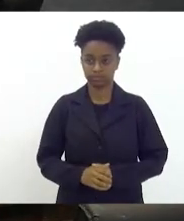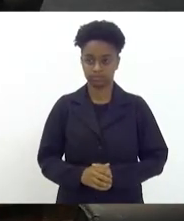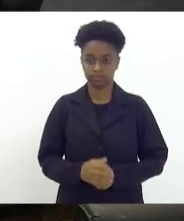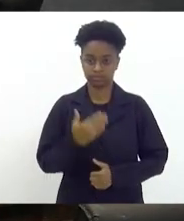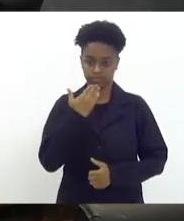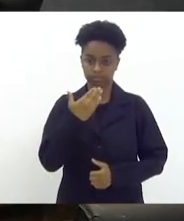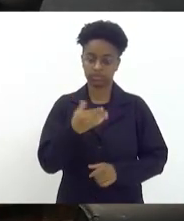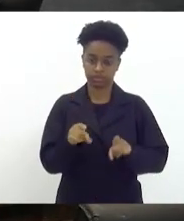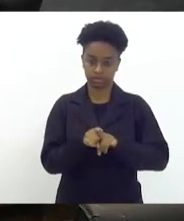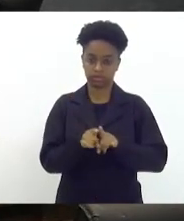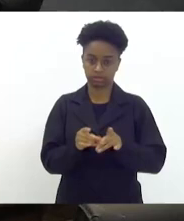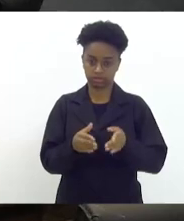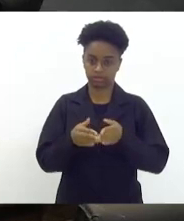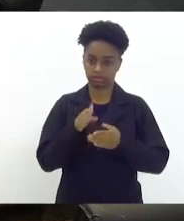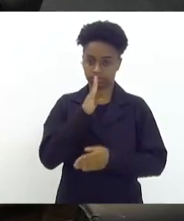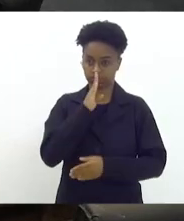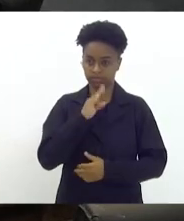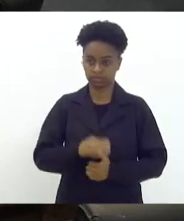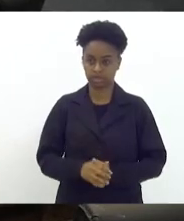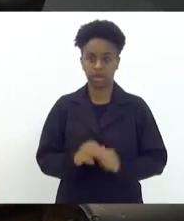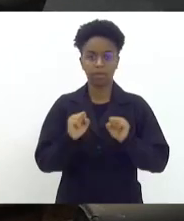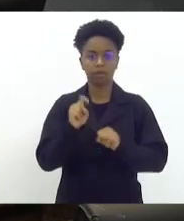também a extensão